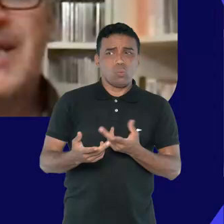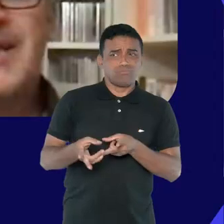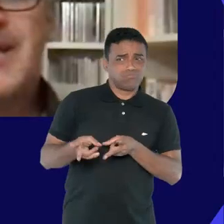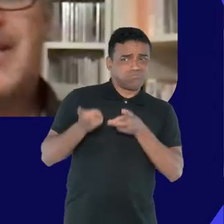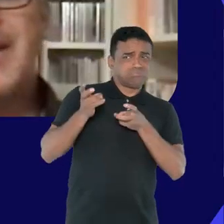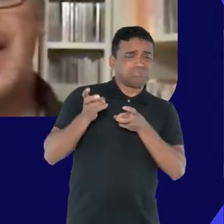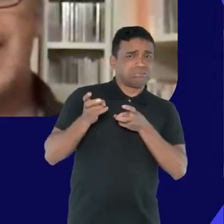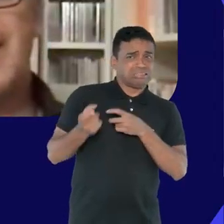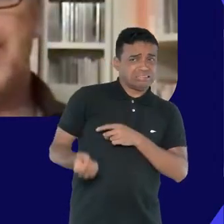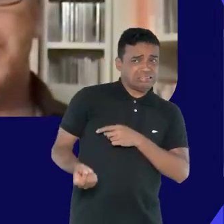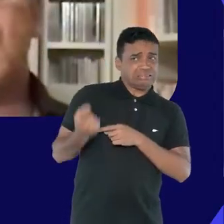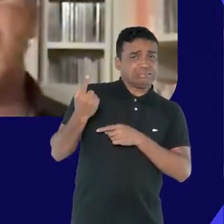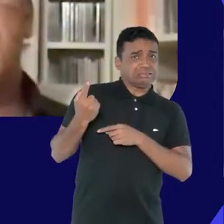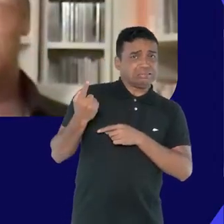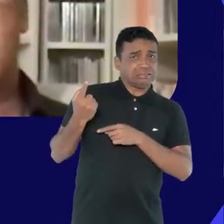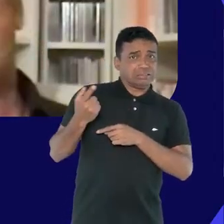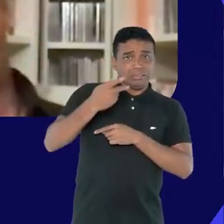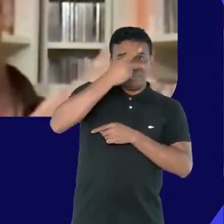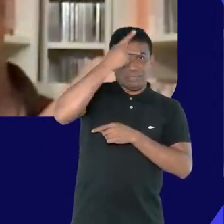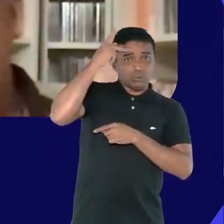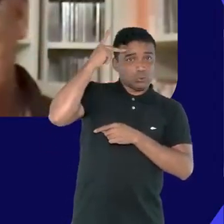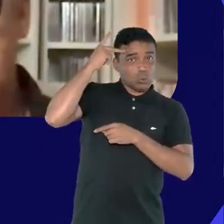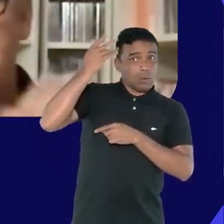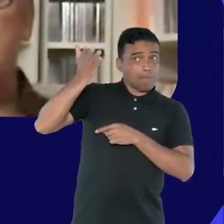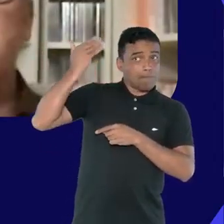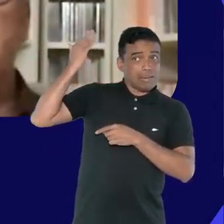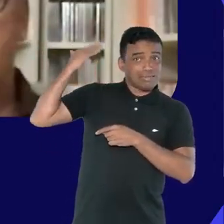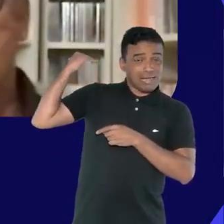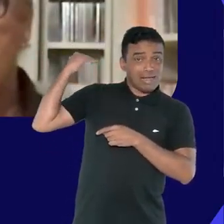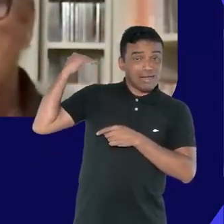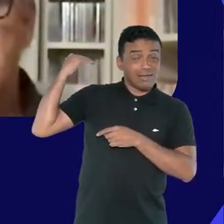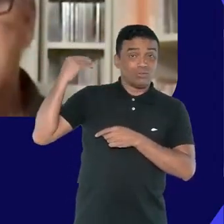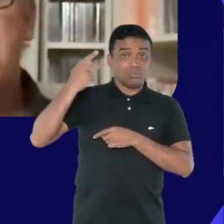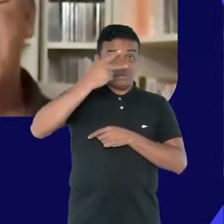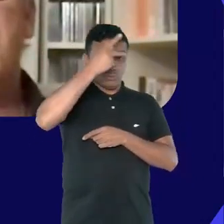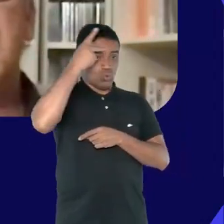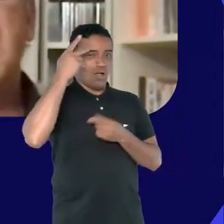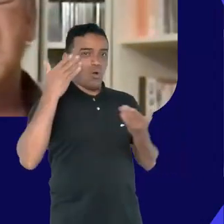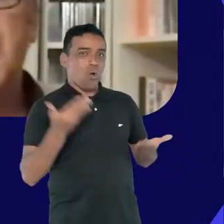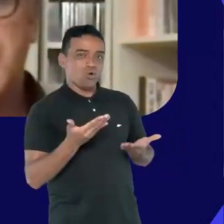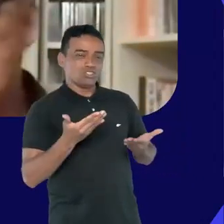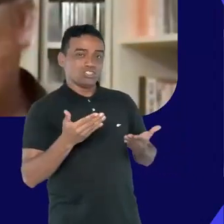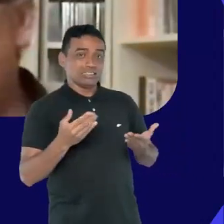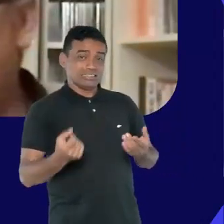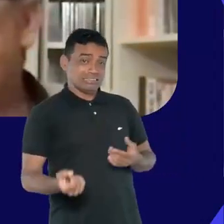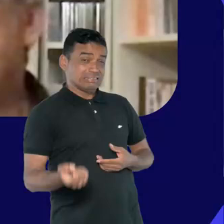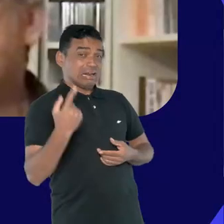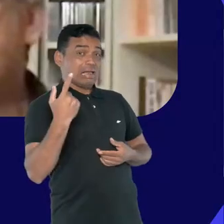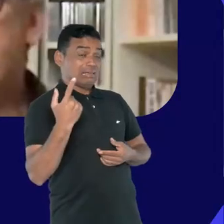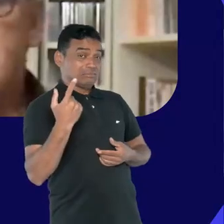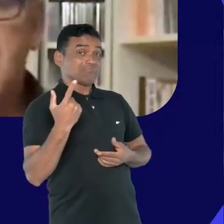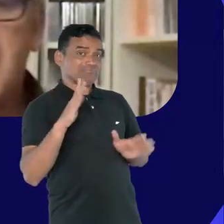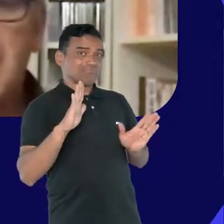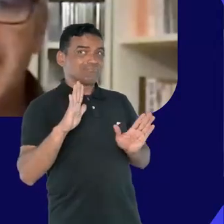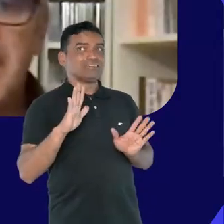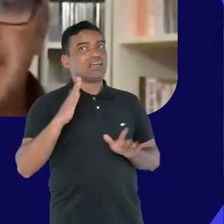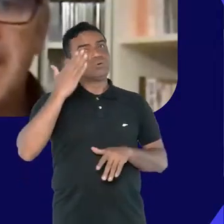estranhamento entre a pessoa que eu já fui e a pessoa que eu sou, na verdade eu sei que